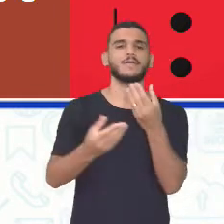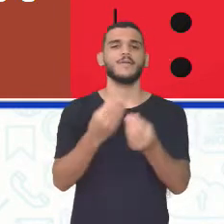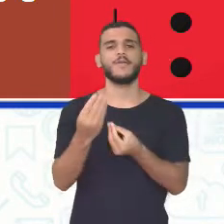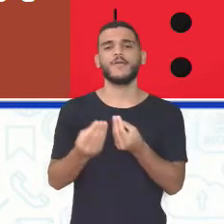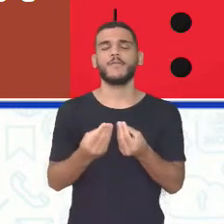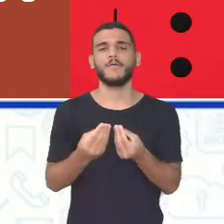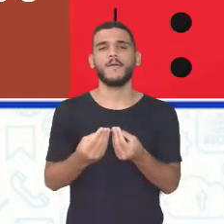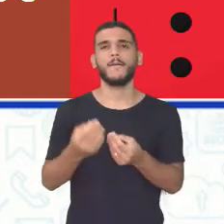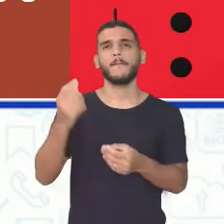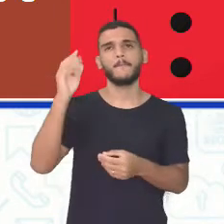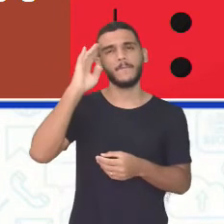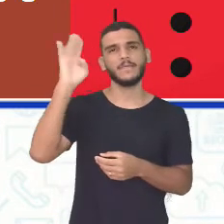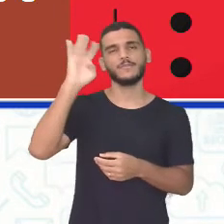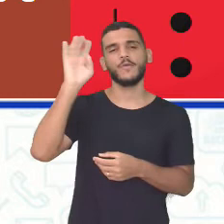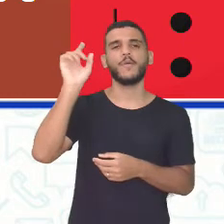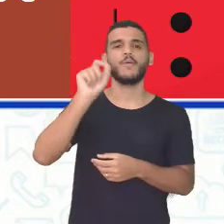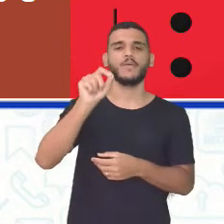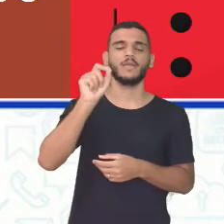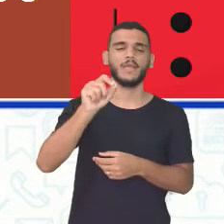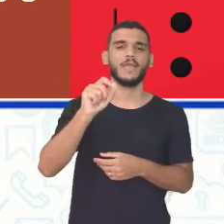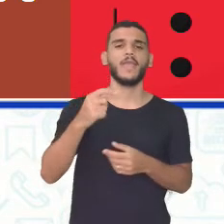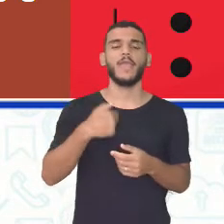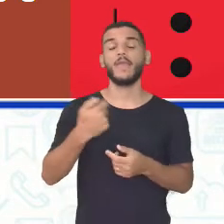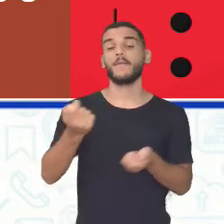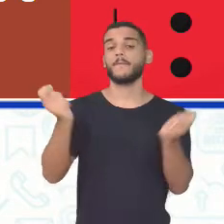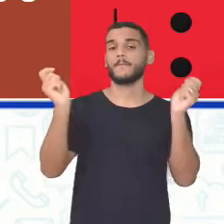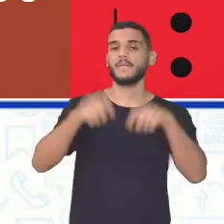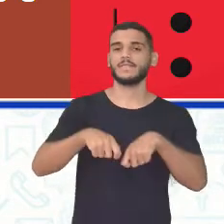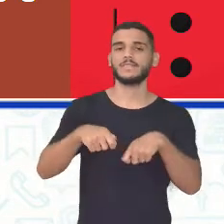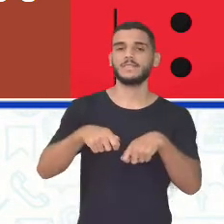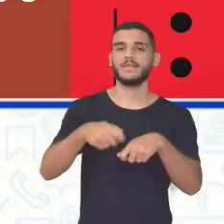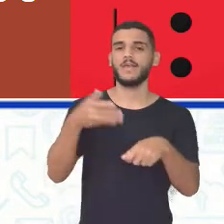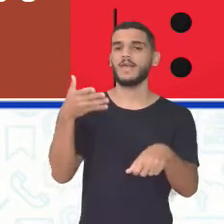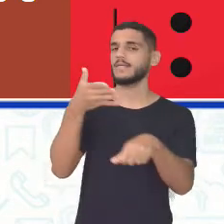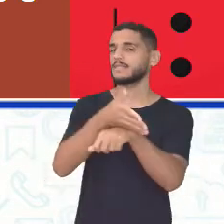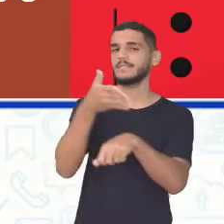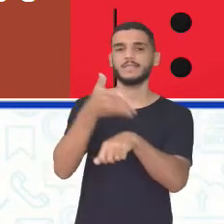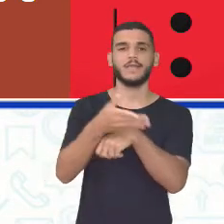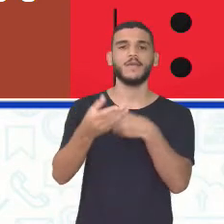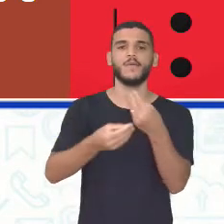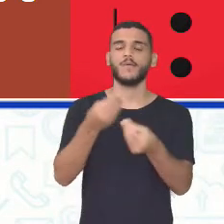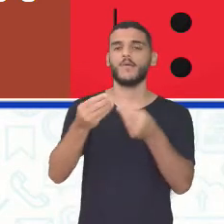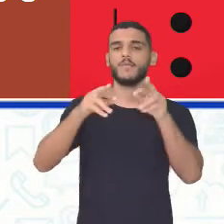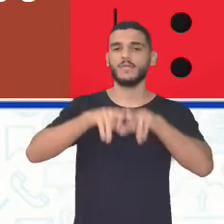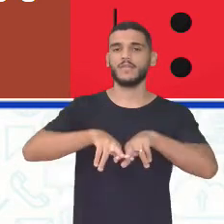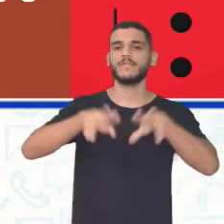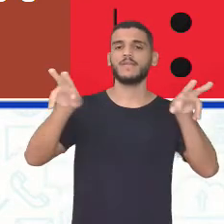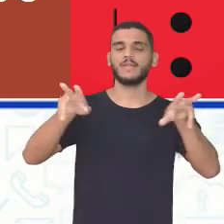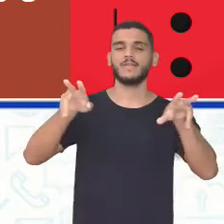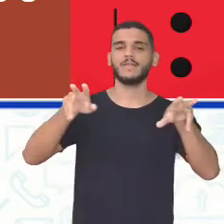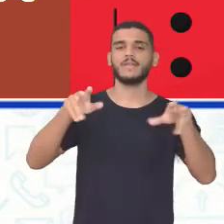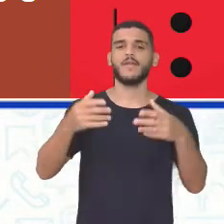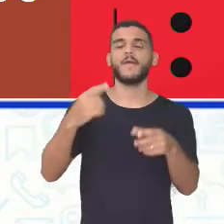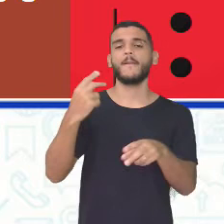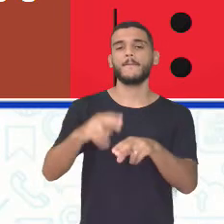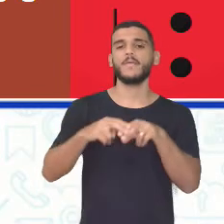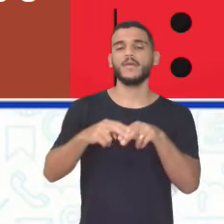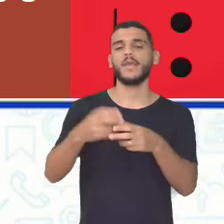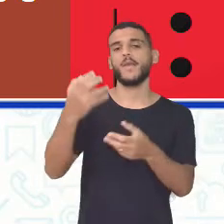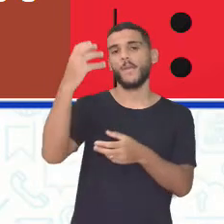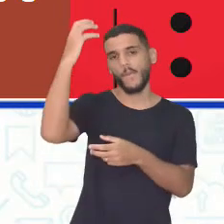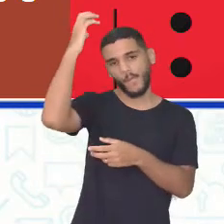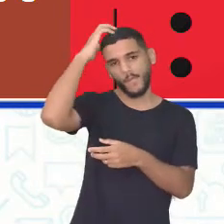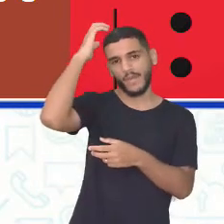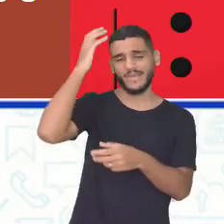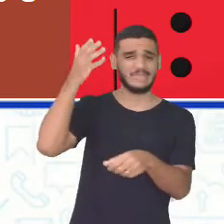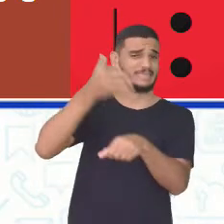palpável, o que é que o príncipe pensa? Eu preciso acessá-la de outra forma, já que o rei não me dá acesso a essa